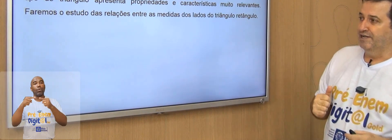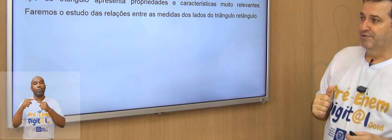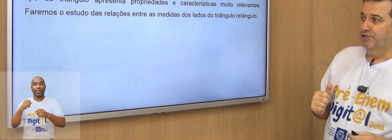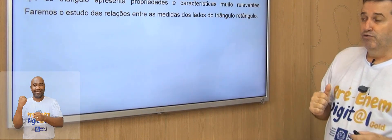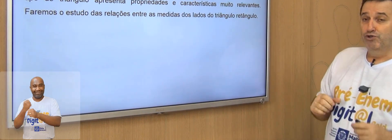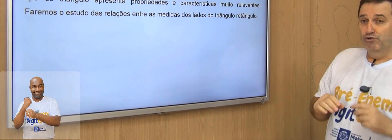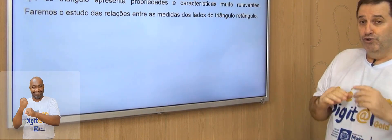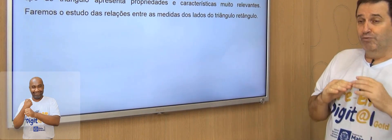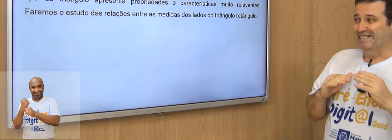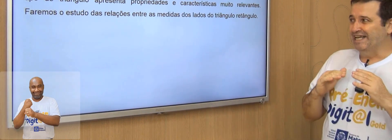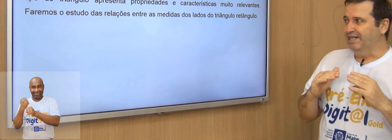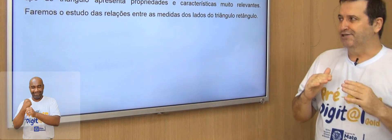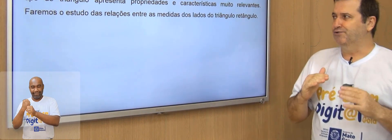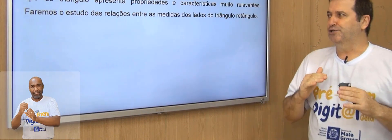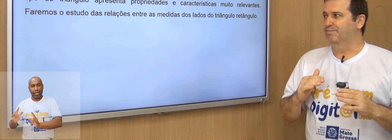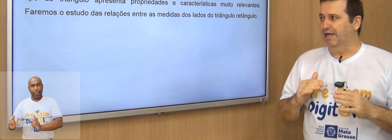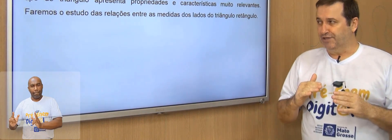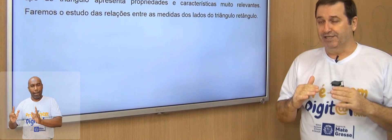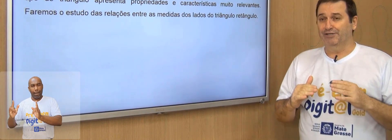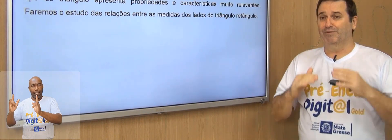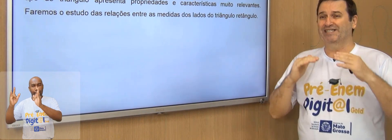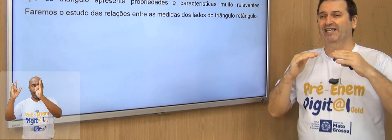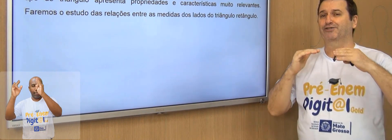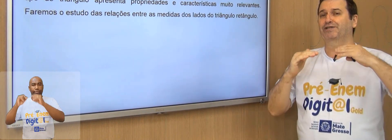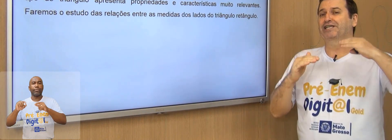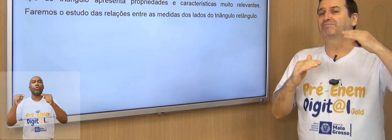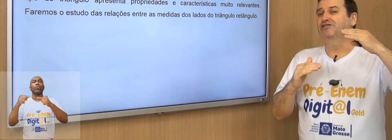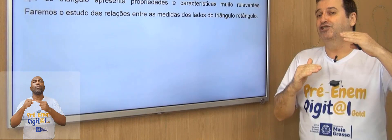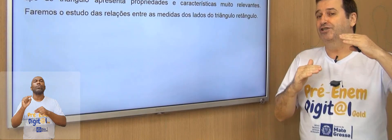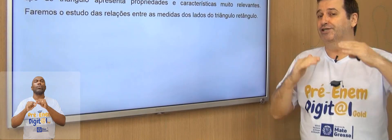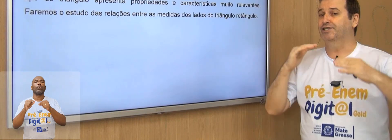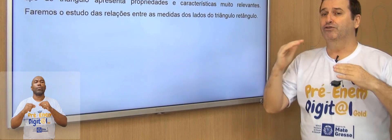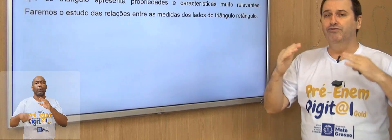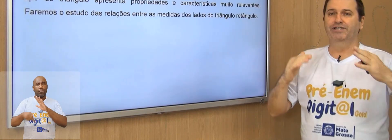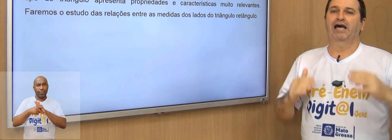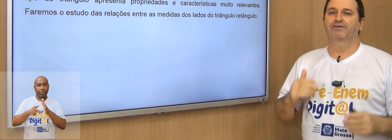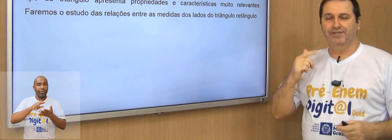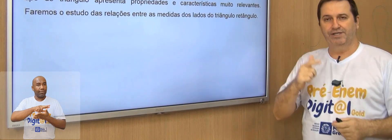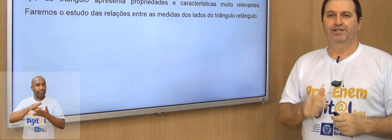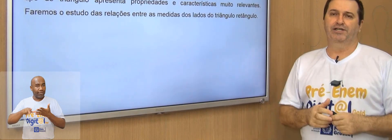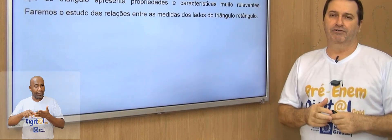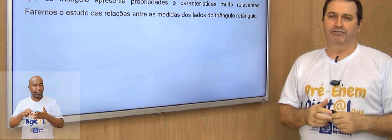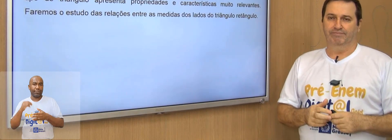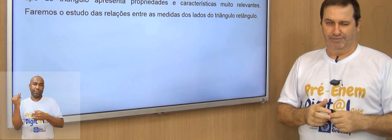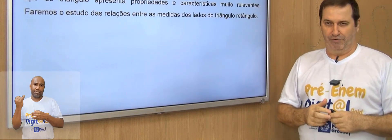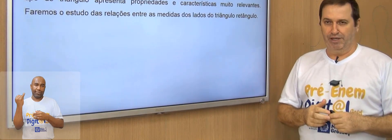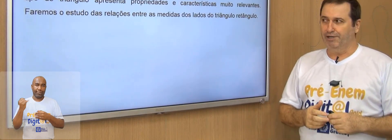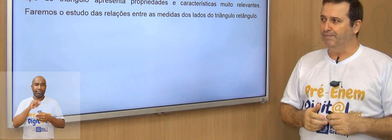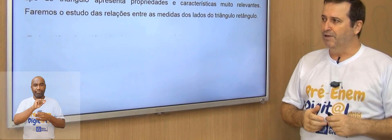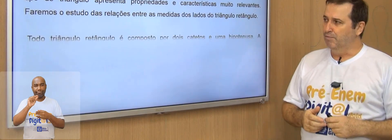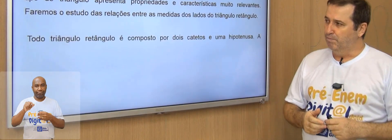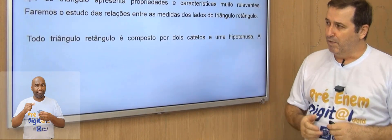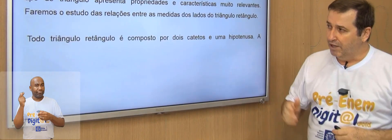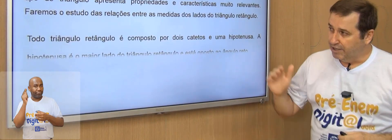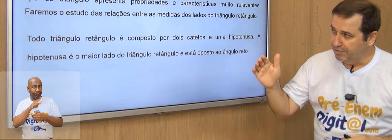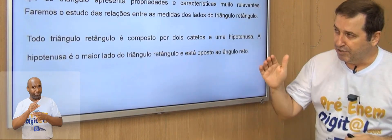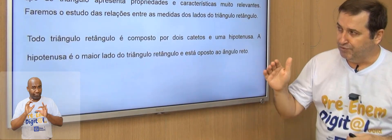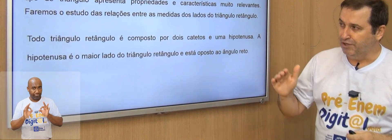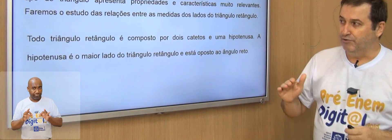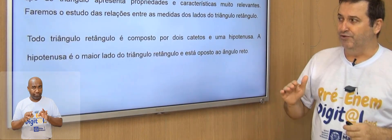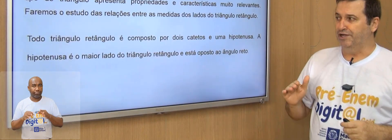nós falamos aqui um estudo sobre as relações métricas na sobre as relações as medidas dos lados desse triângulo Ok